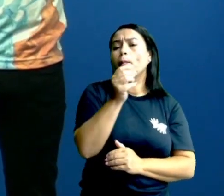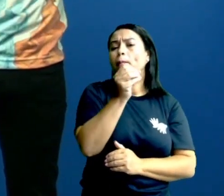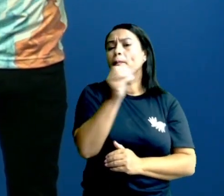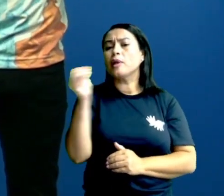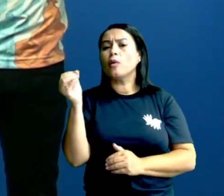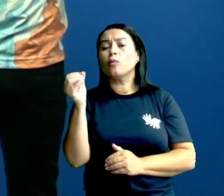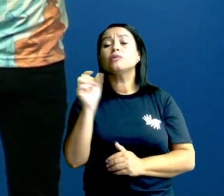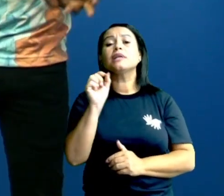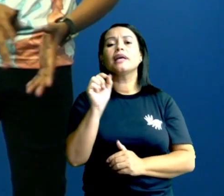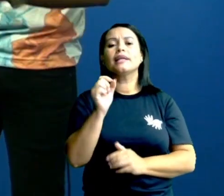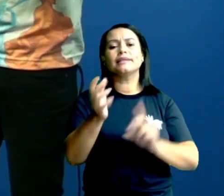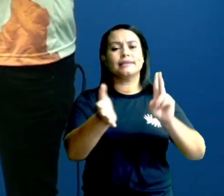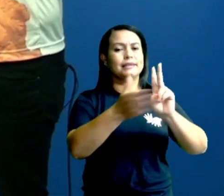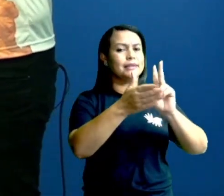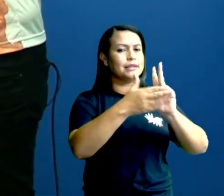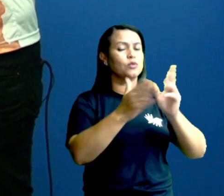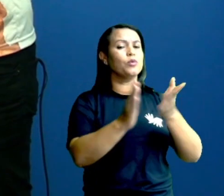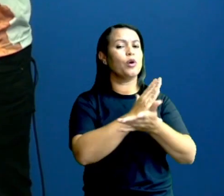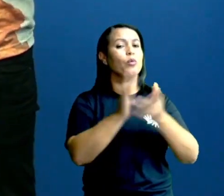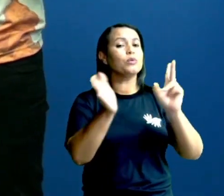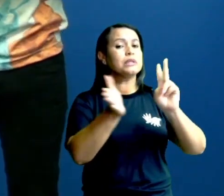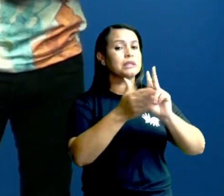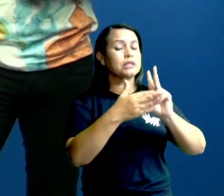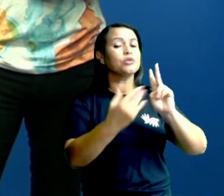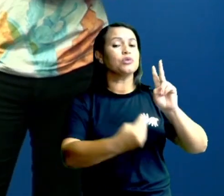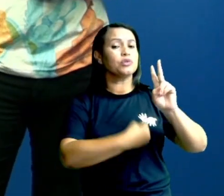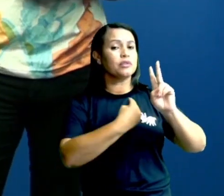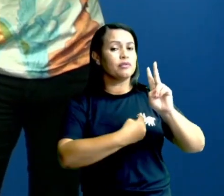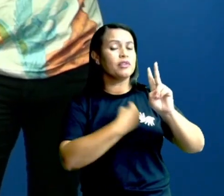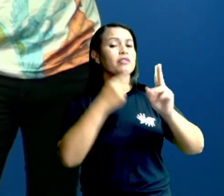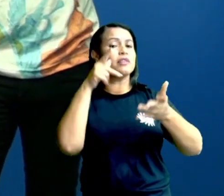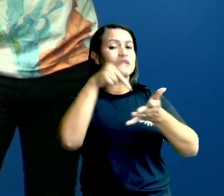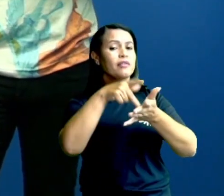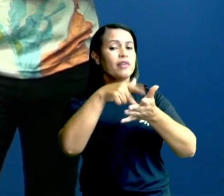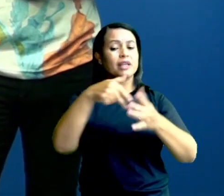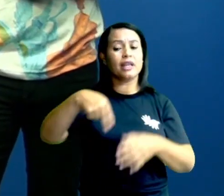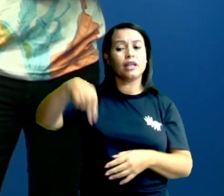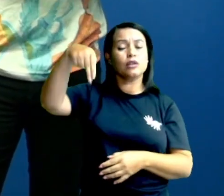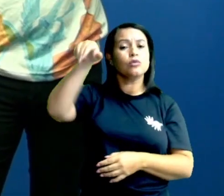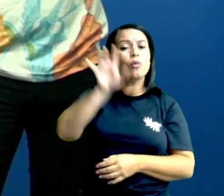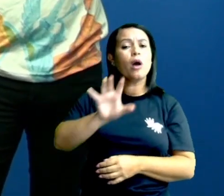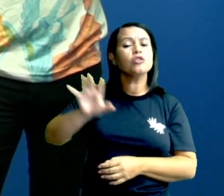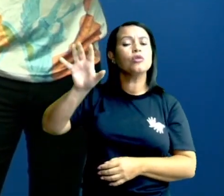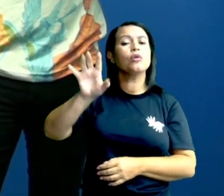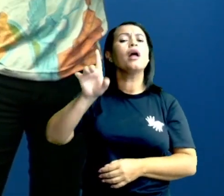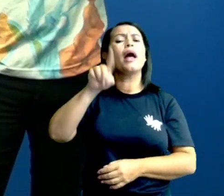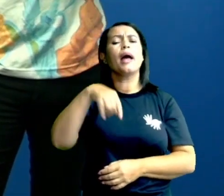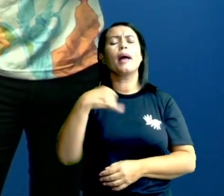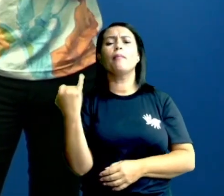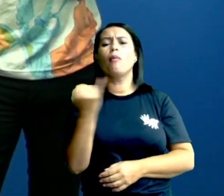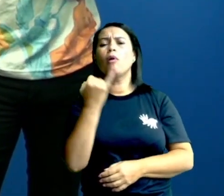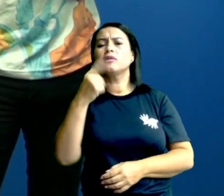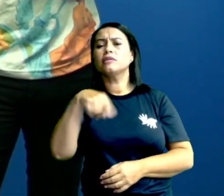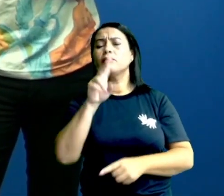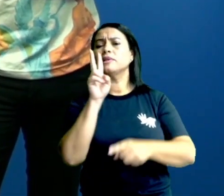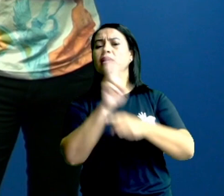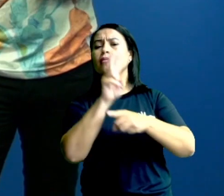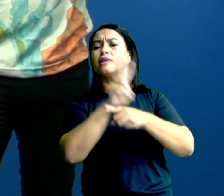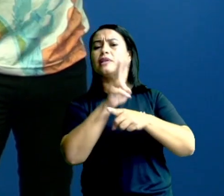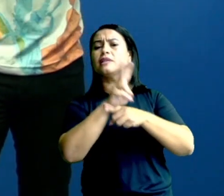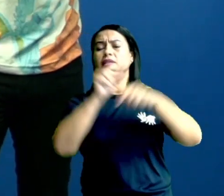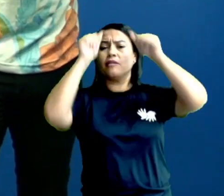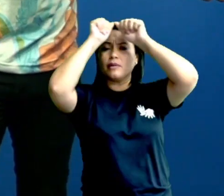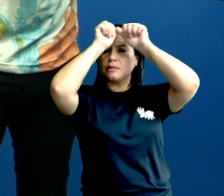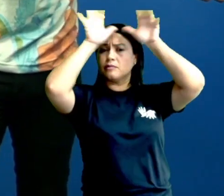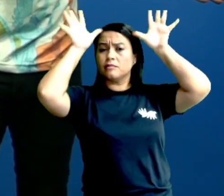índios EA grande maioria desses índios vivem exatamente na região norte então é importante você por exemplo pensar na preservação da Floresta